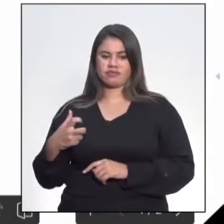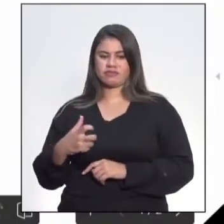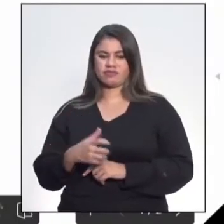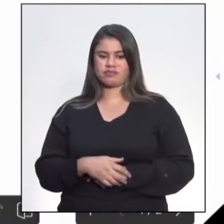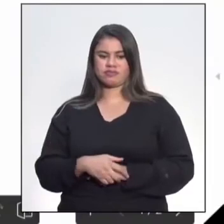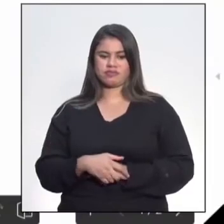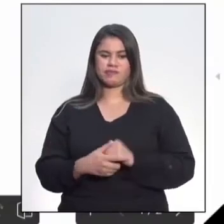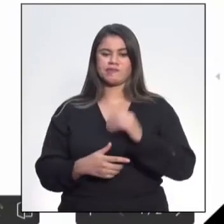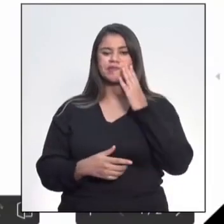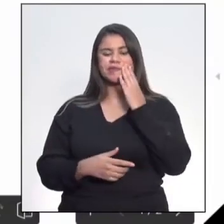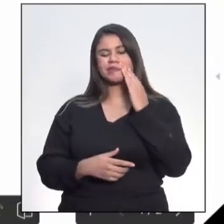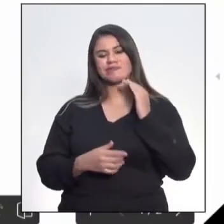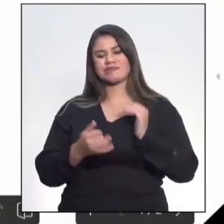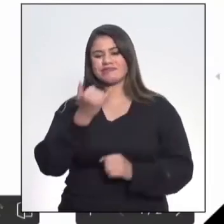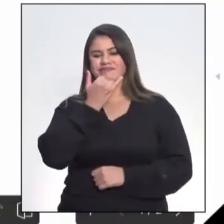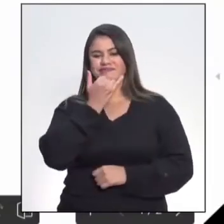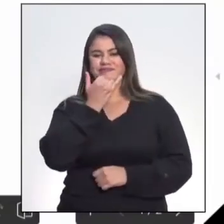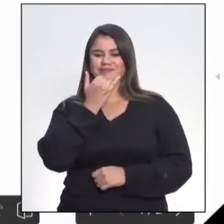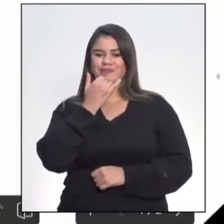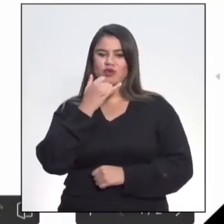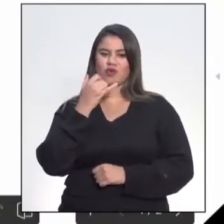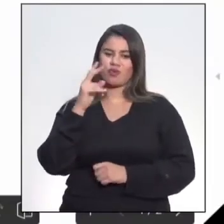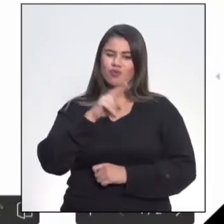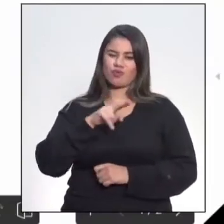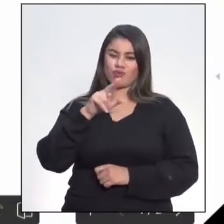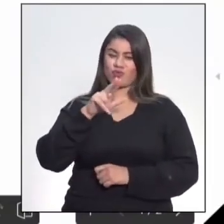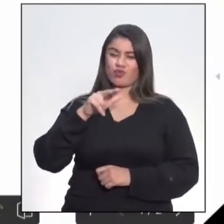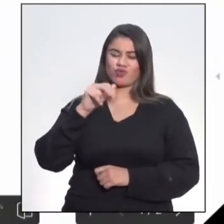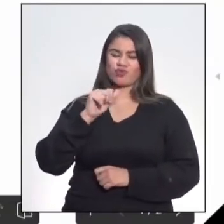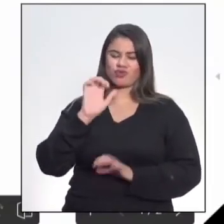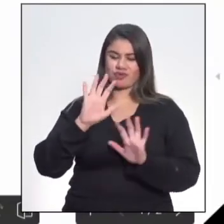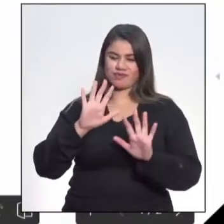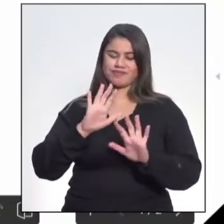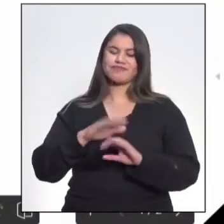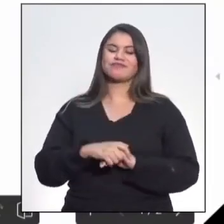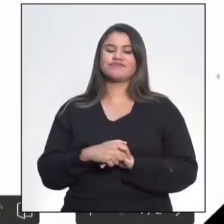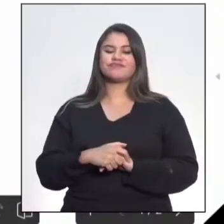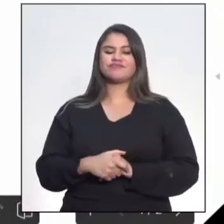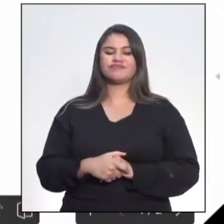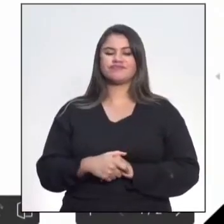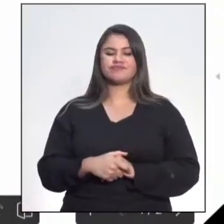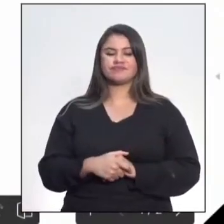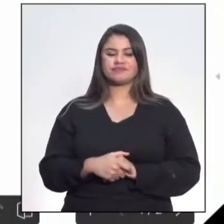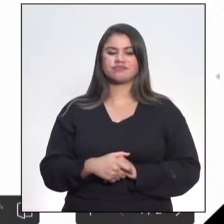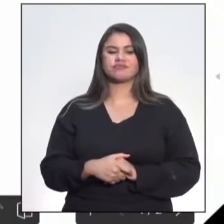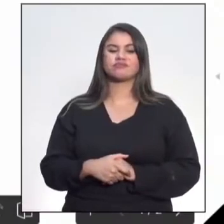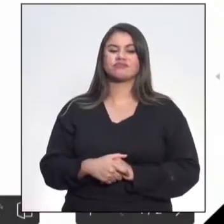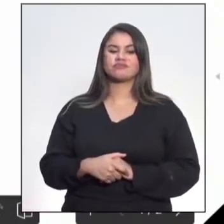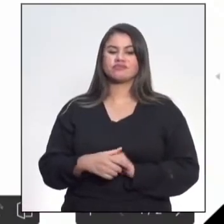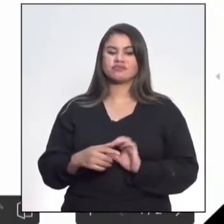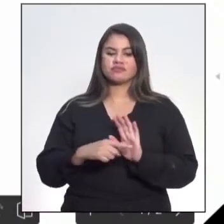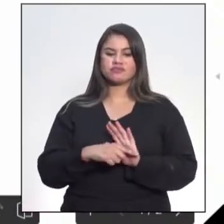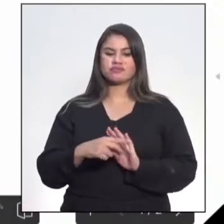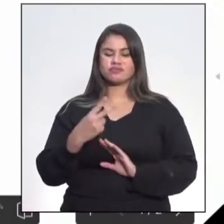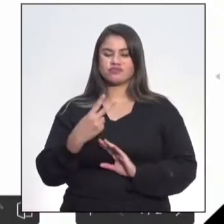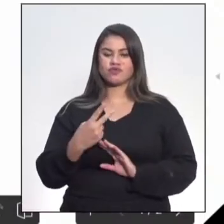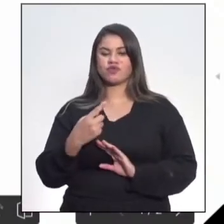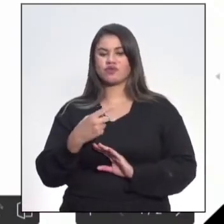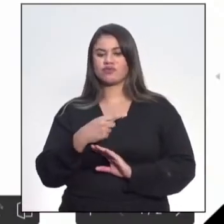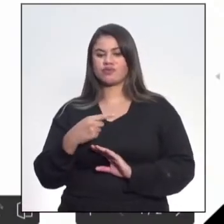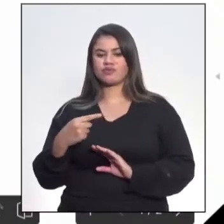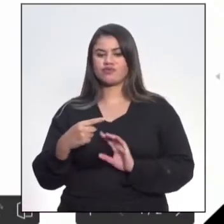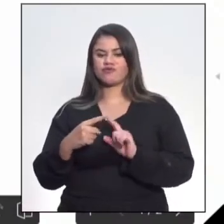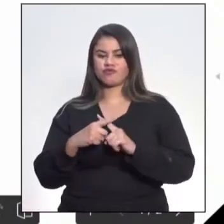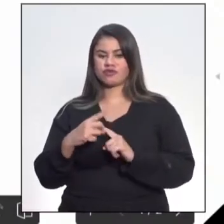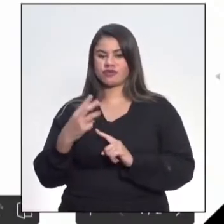Gente, é a primeira vez que eu uso uma lousa dessa, tá? Então, dá um desconto aí para mim. Menos 2 vezes mais 3 vai dar menos 6. Menos